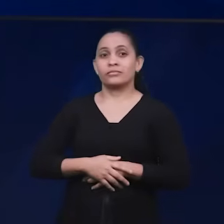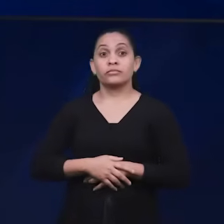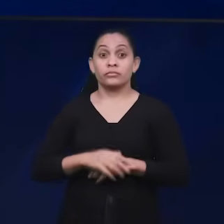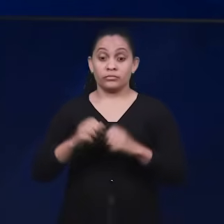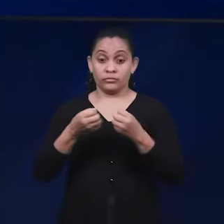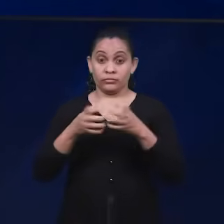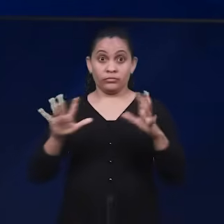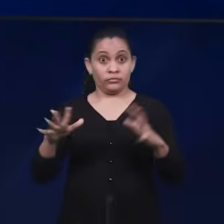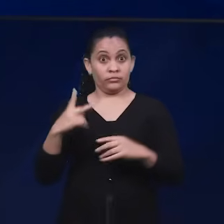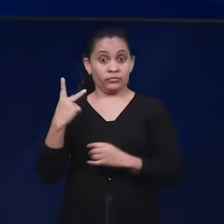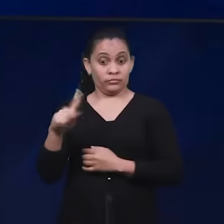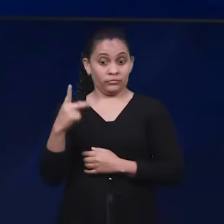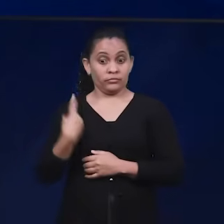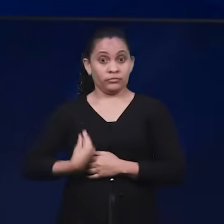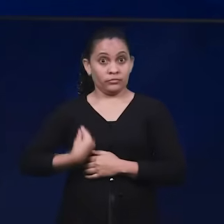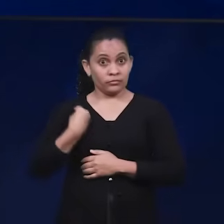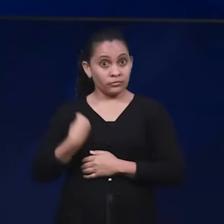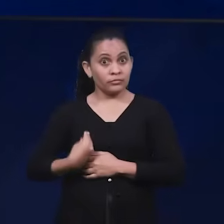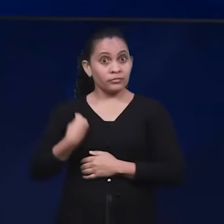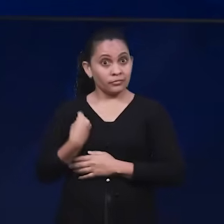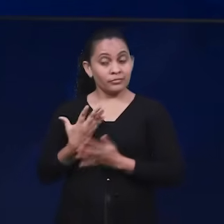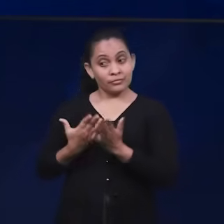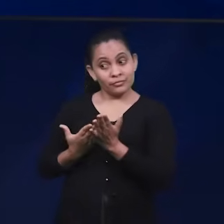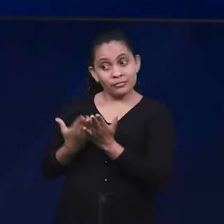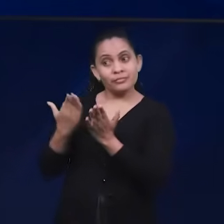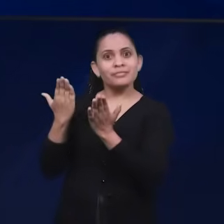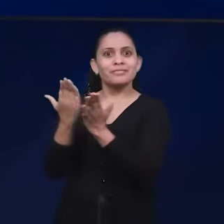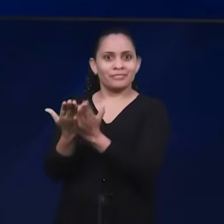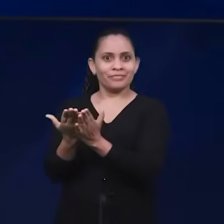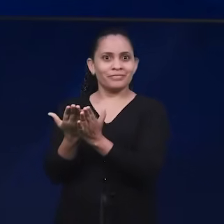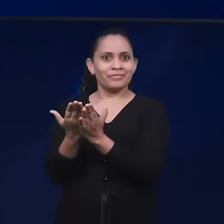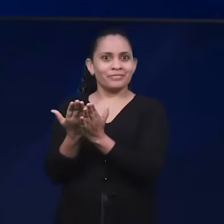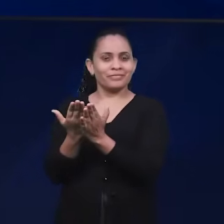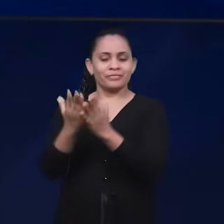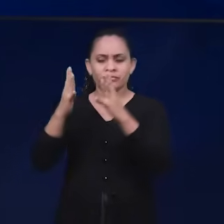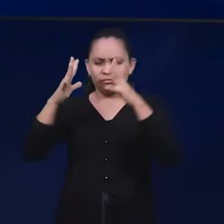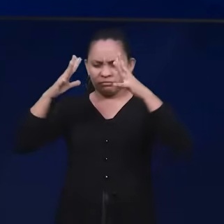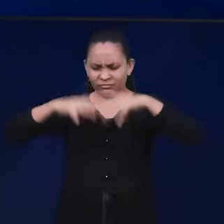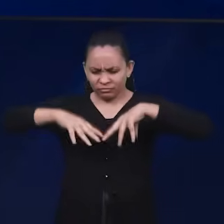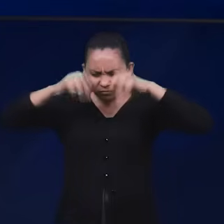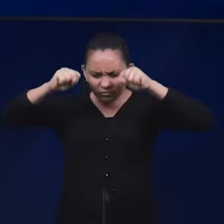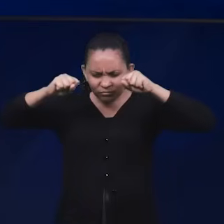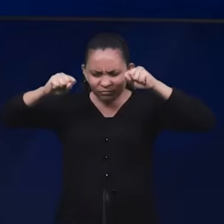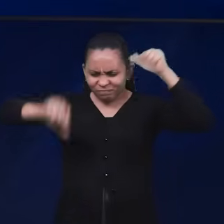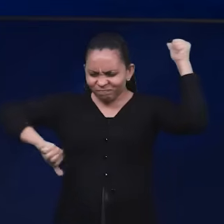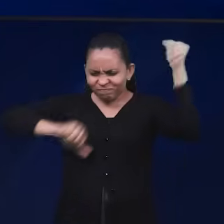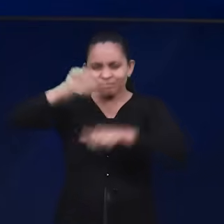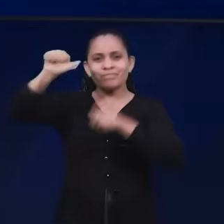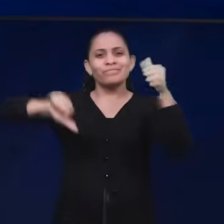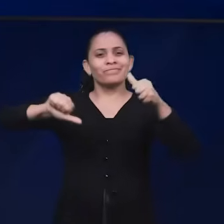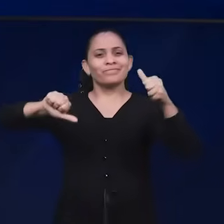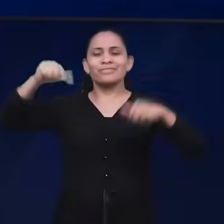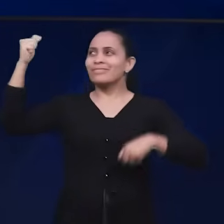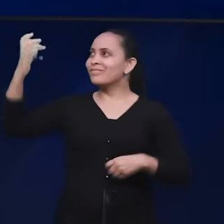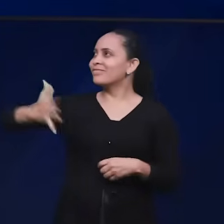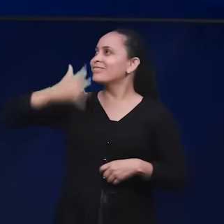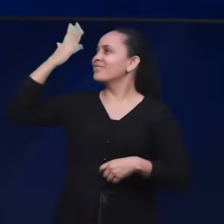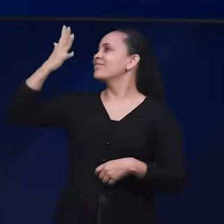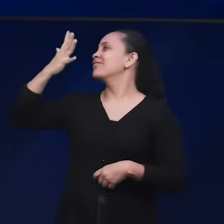que faz brilhar as trevas, que ilumina as trevas, que rompe a escuridão. Jesus é